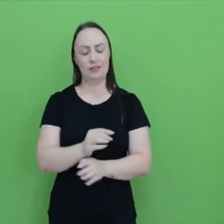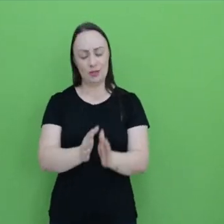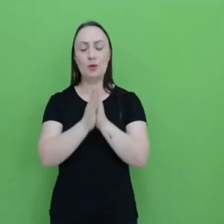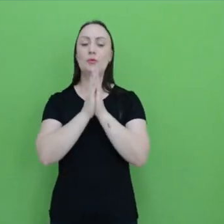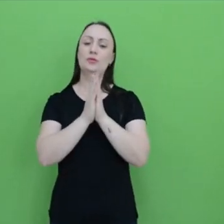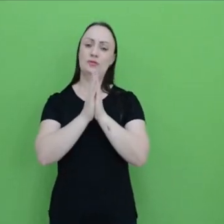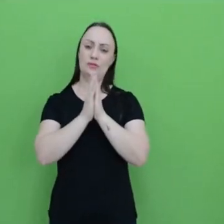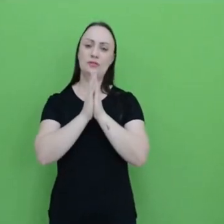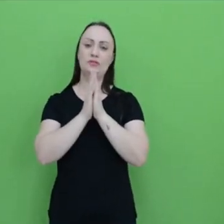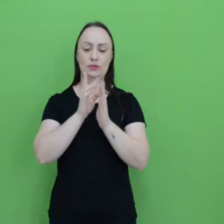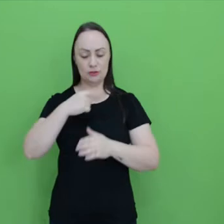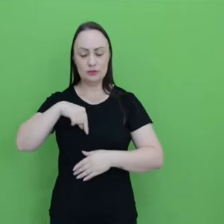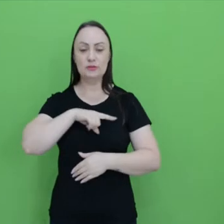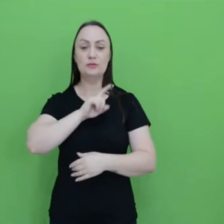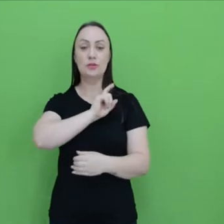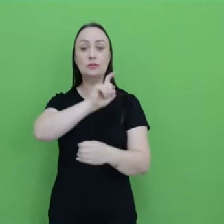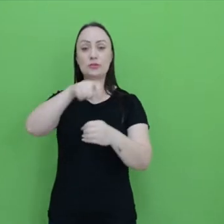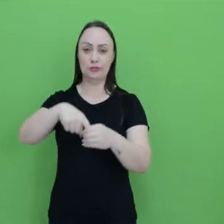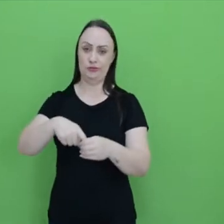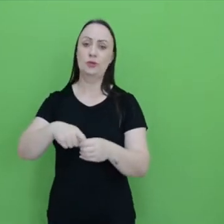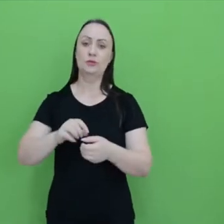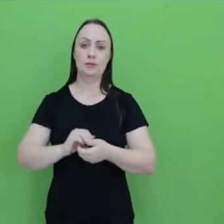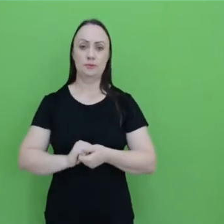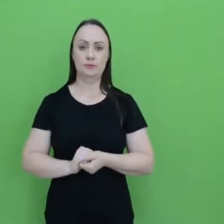Por favor, nos leve de volta."